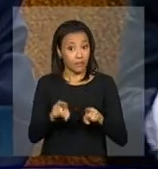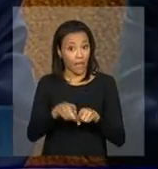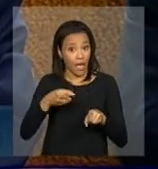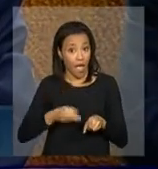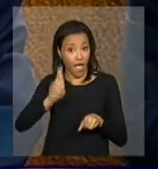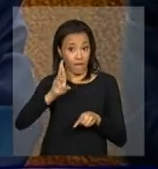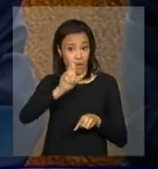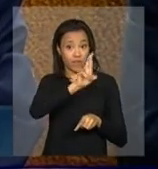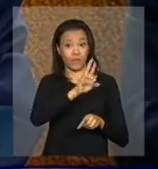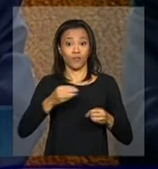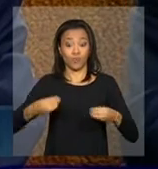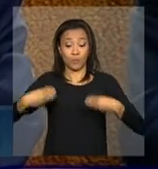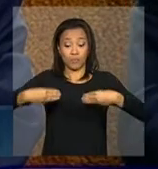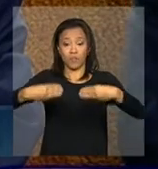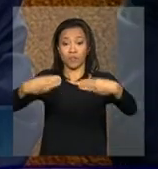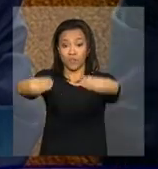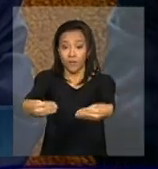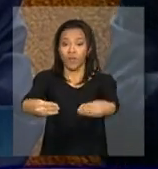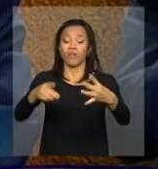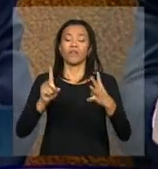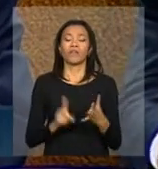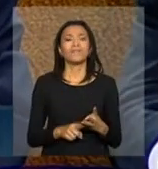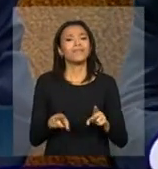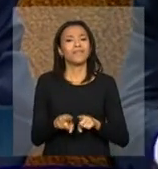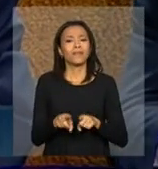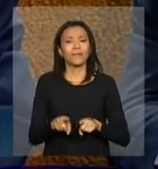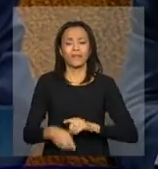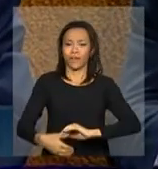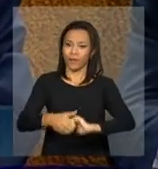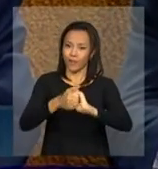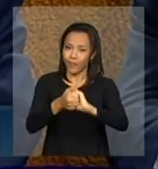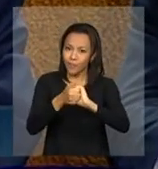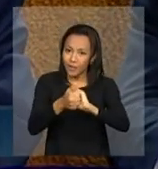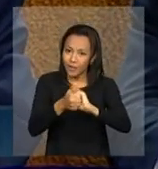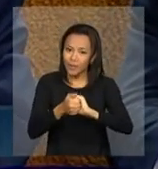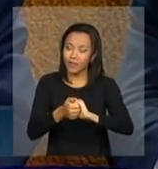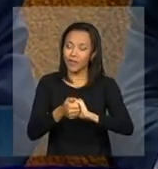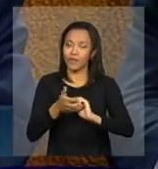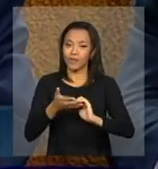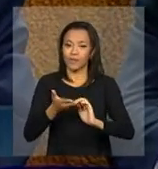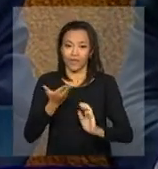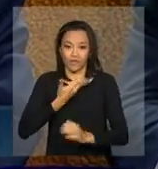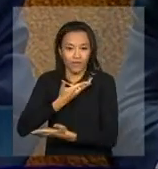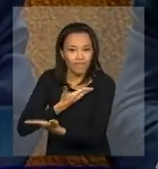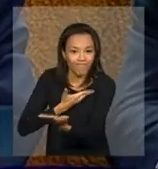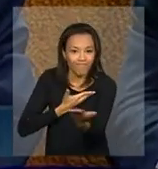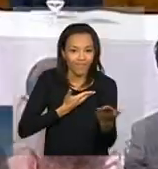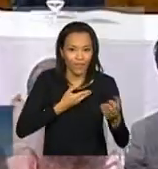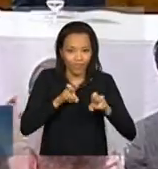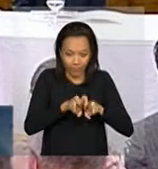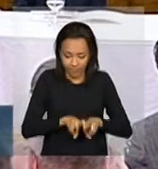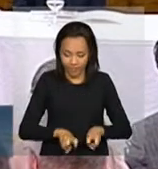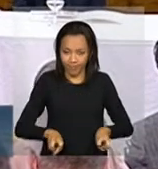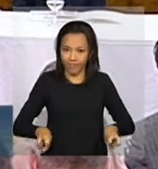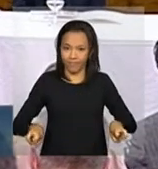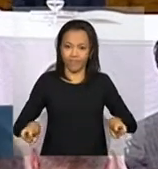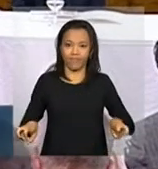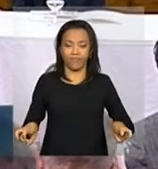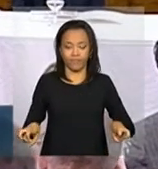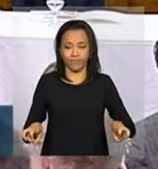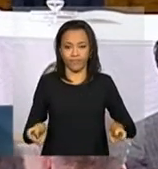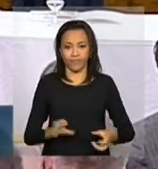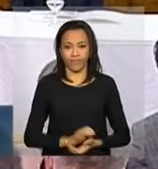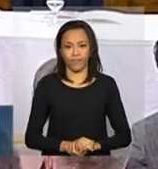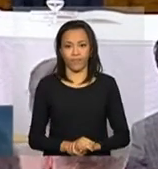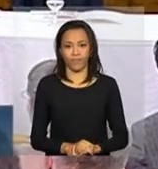ministérios, né, cumprimentar aqui os meus colegas de mesa.